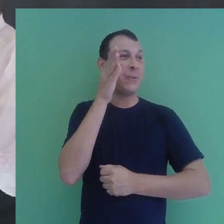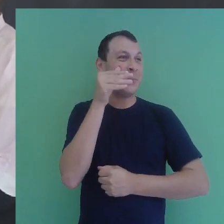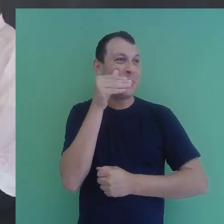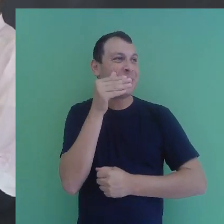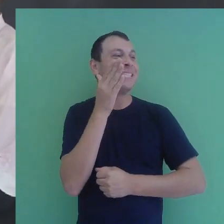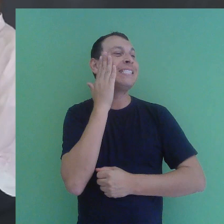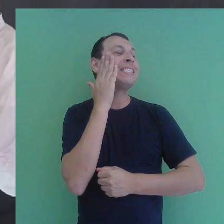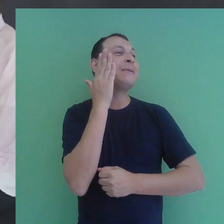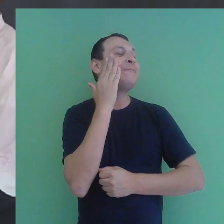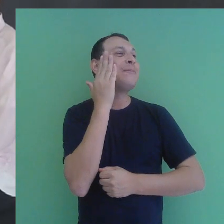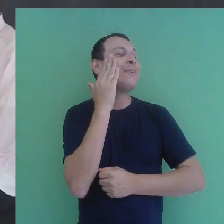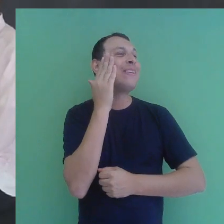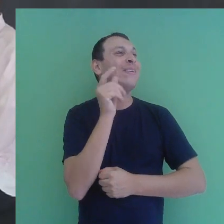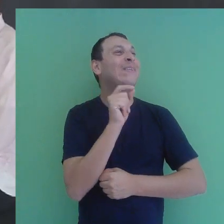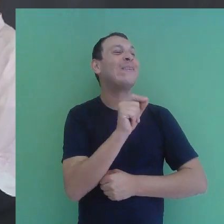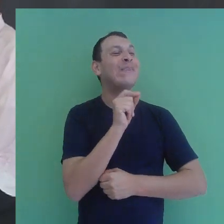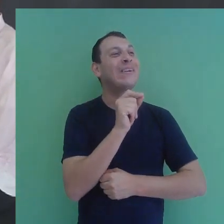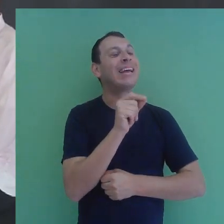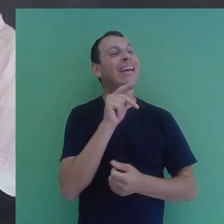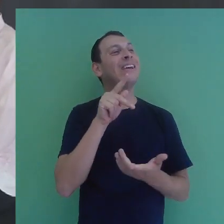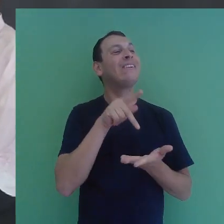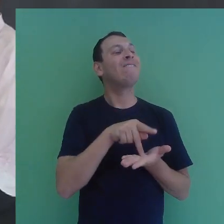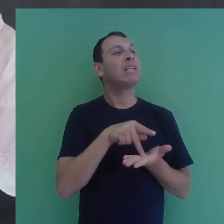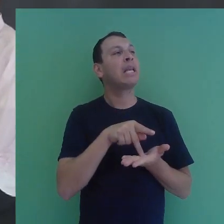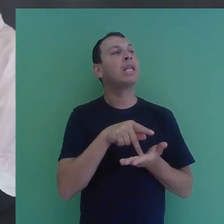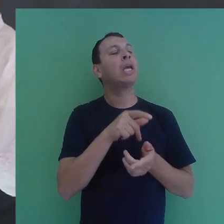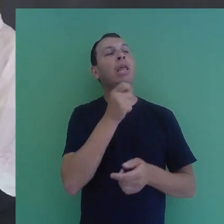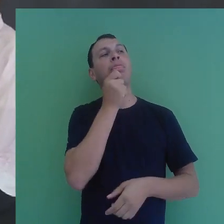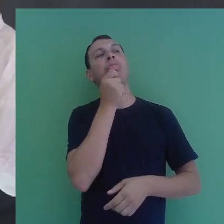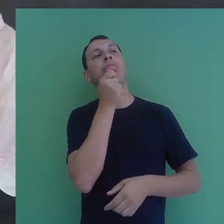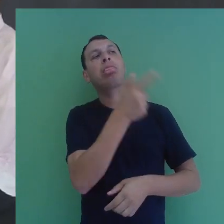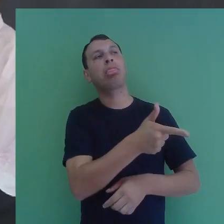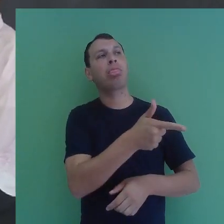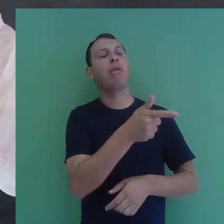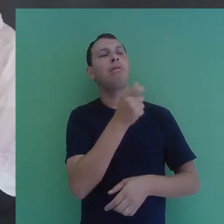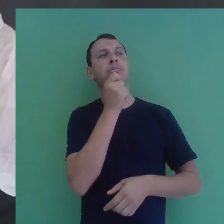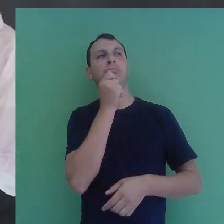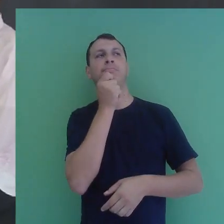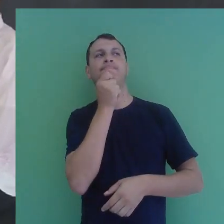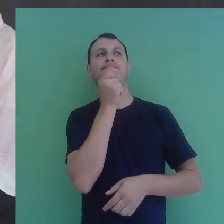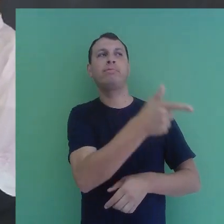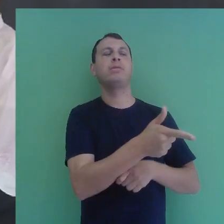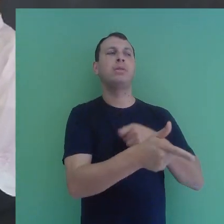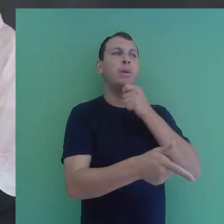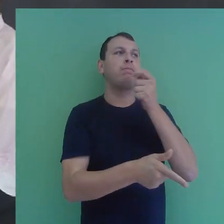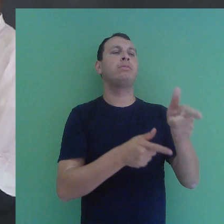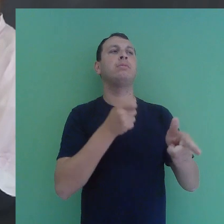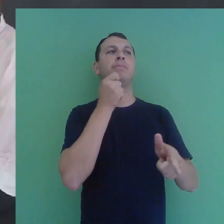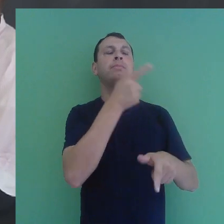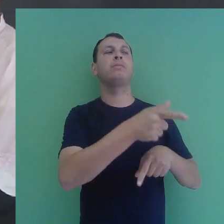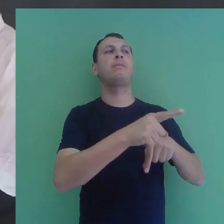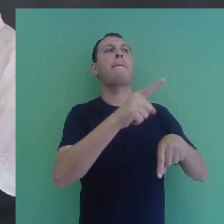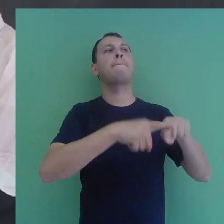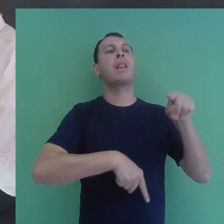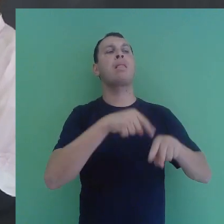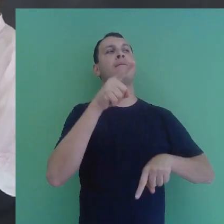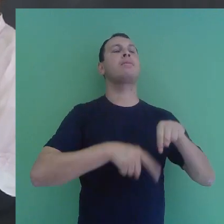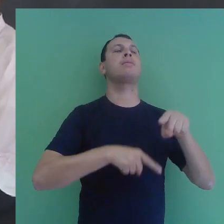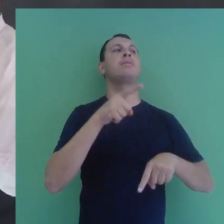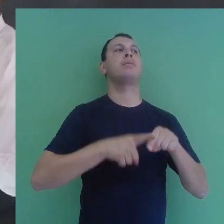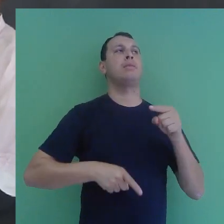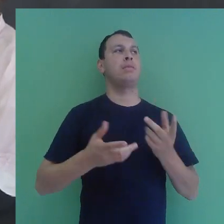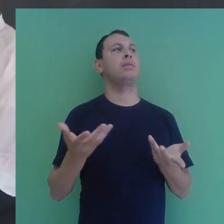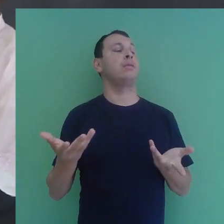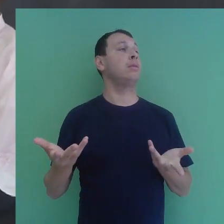saber vamos falar a verdade, é falar xingamento em Libras, né? Isso já era uma pergunta aqui do roteirinho. Porque eu acho que